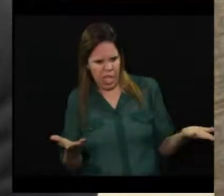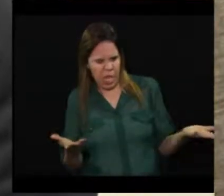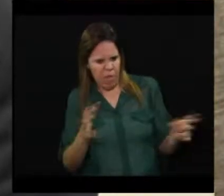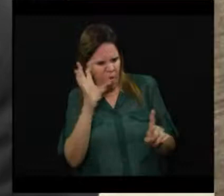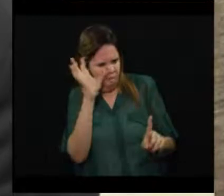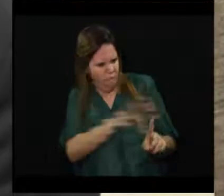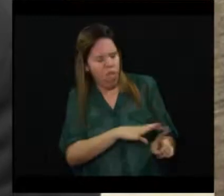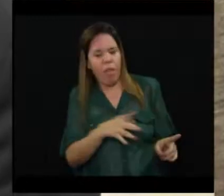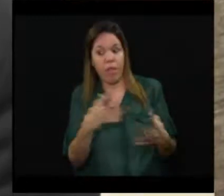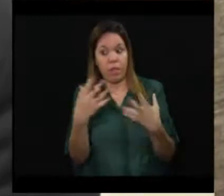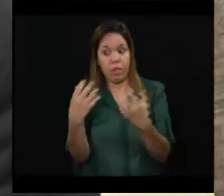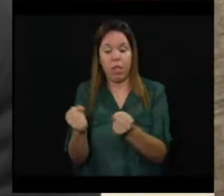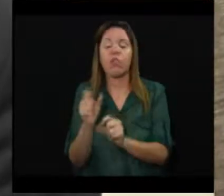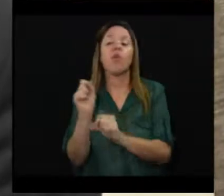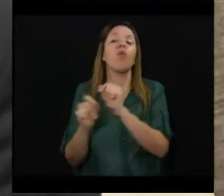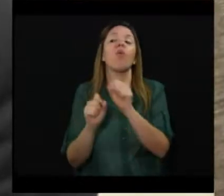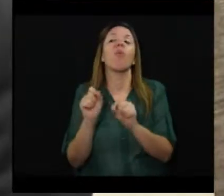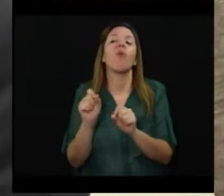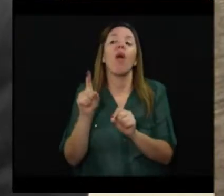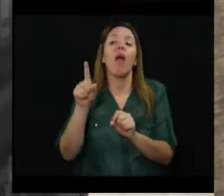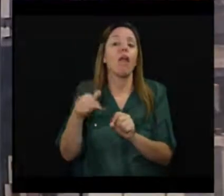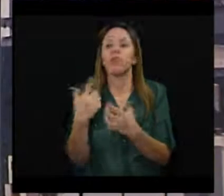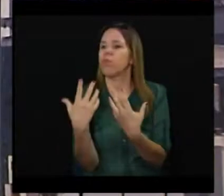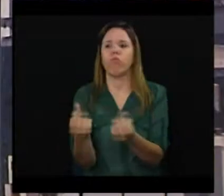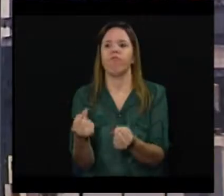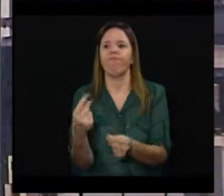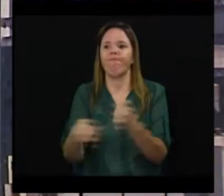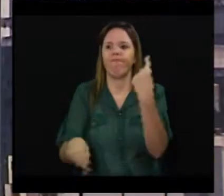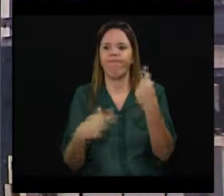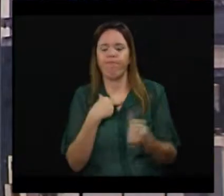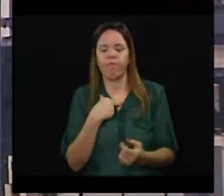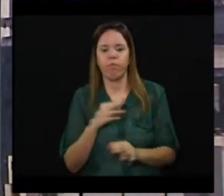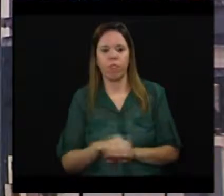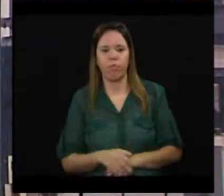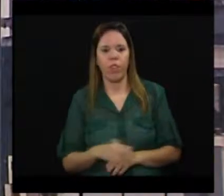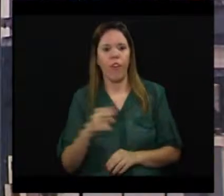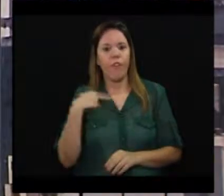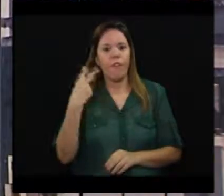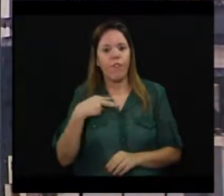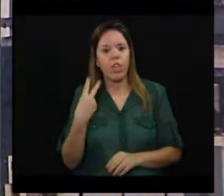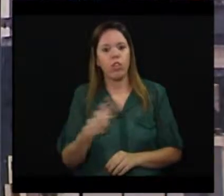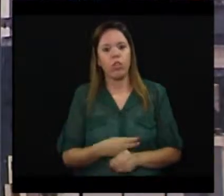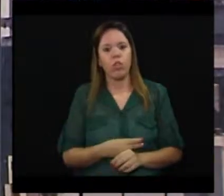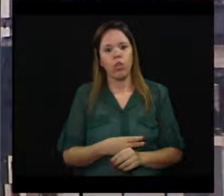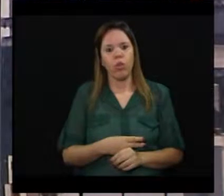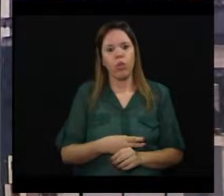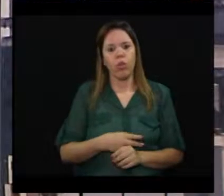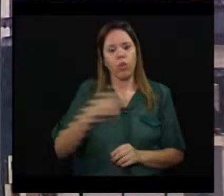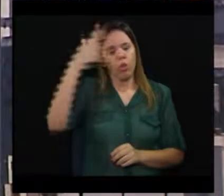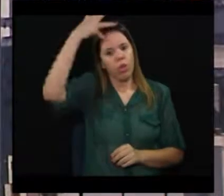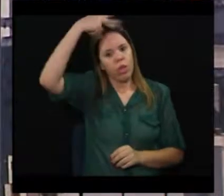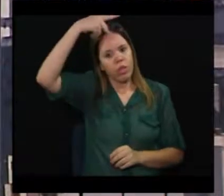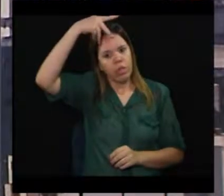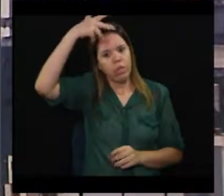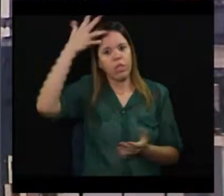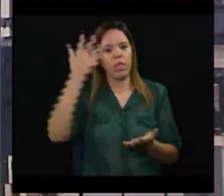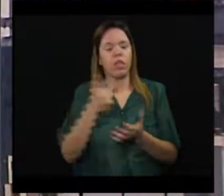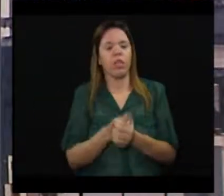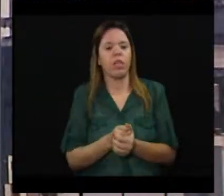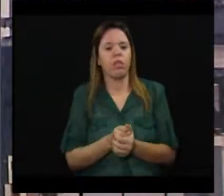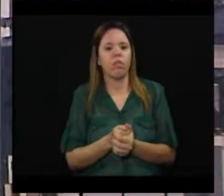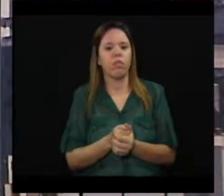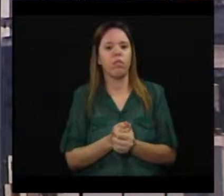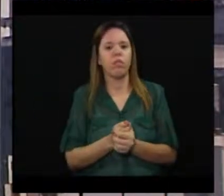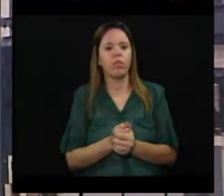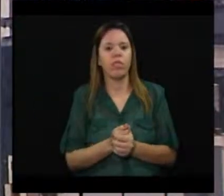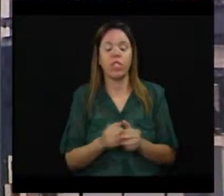sendo reconhecido como algo inaceitável. O vereador Luiz Henrique Cirilo defendeu o projeto que institui